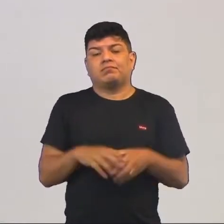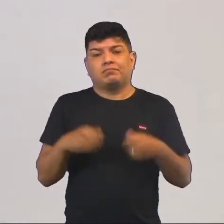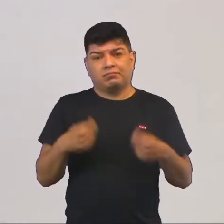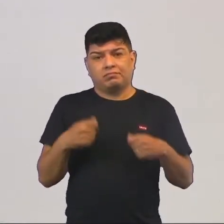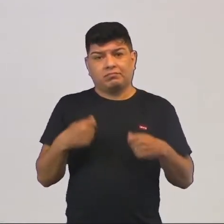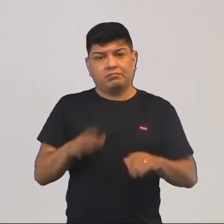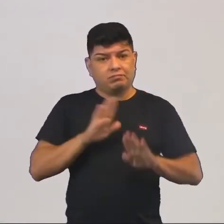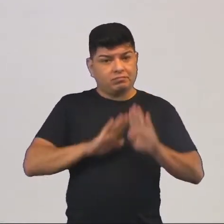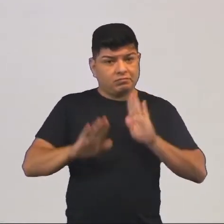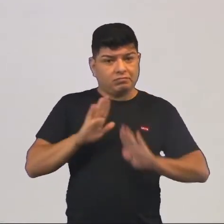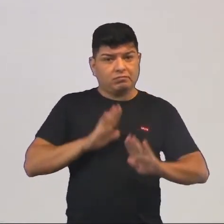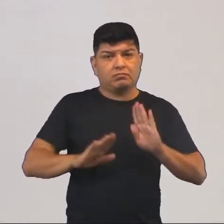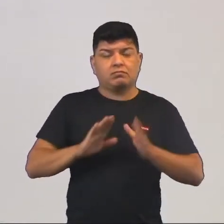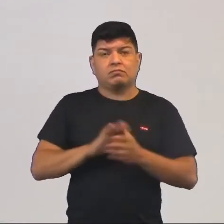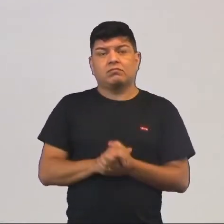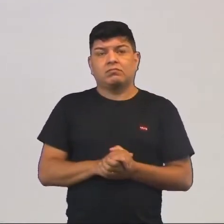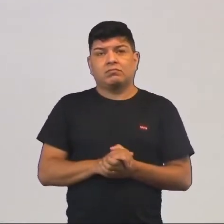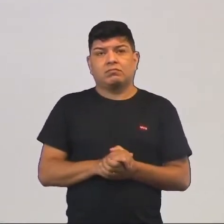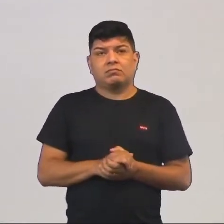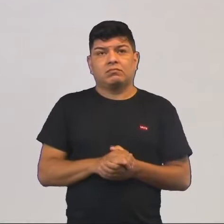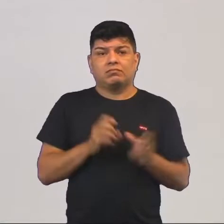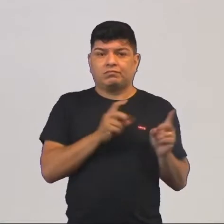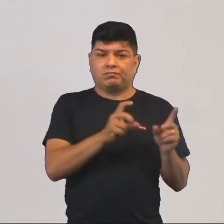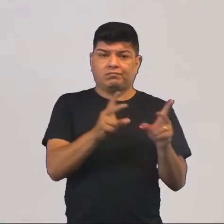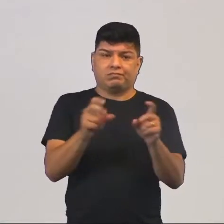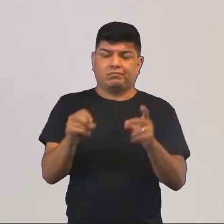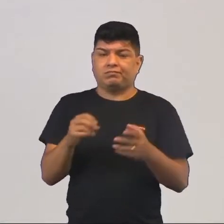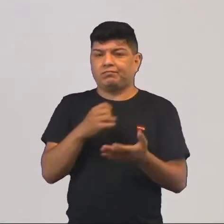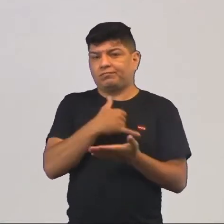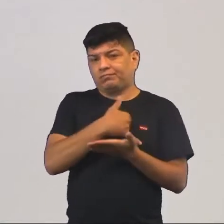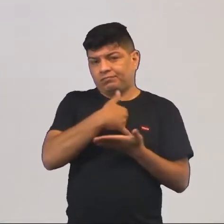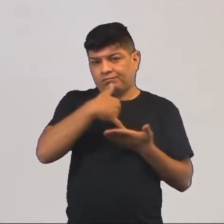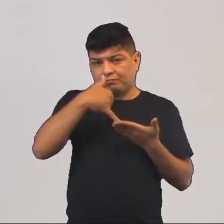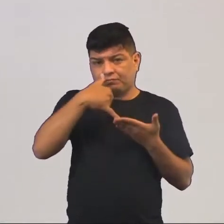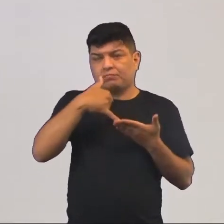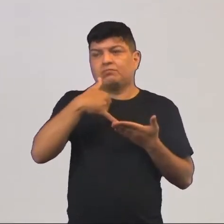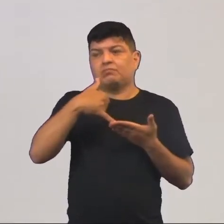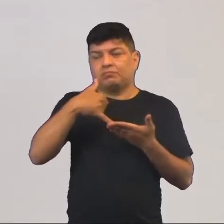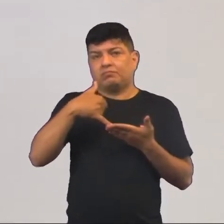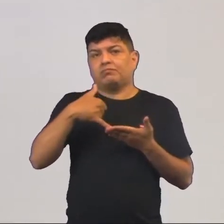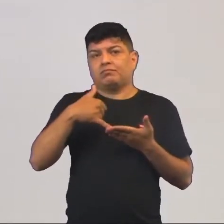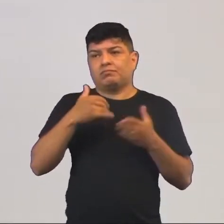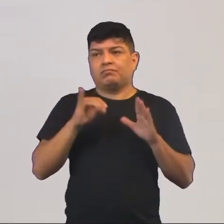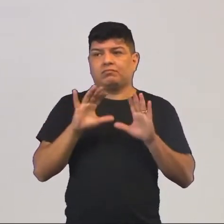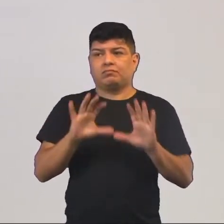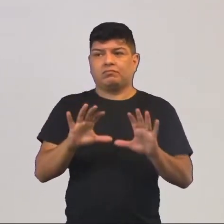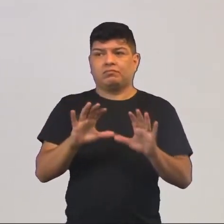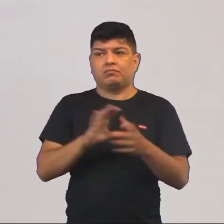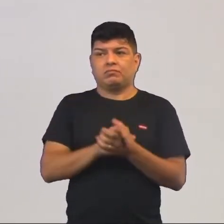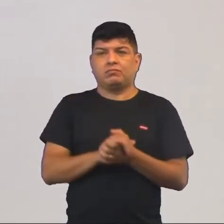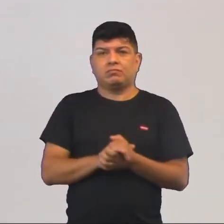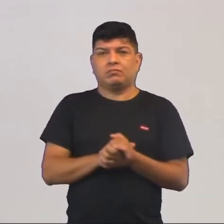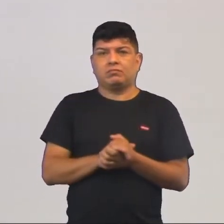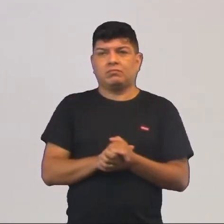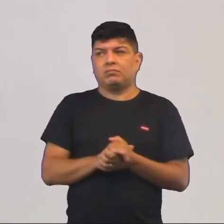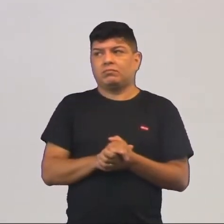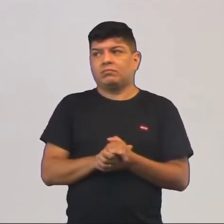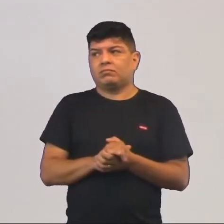Precisa ser também o tráfico ilícito de entorpecentes, drogas afins,